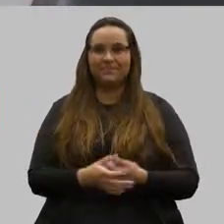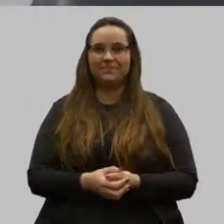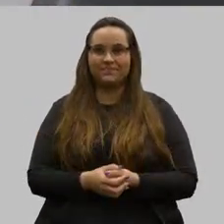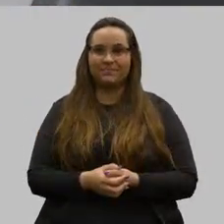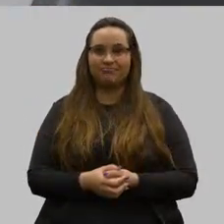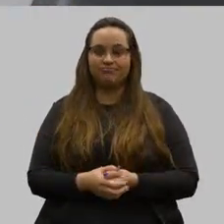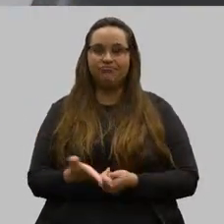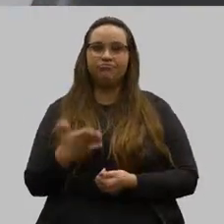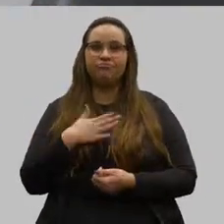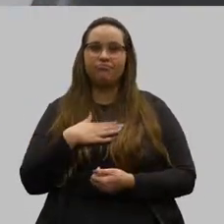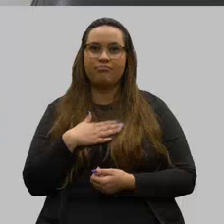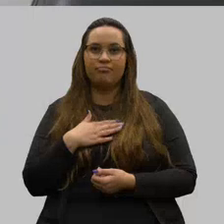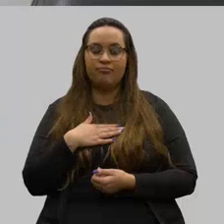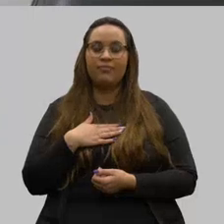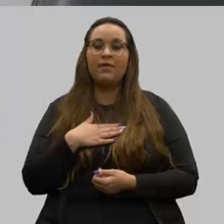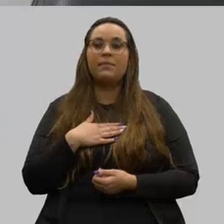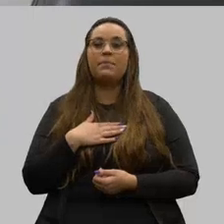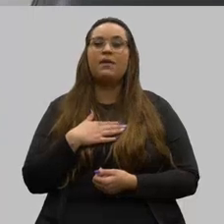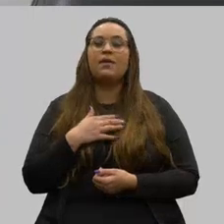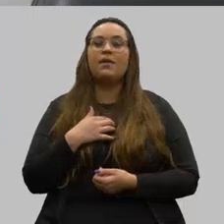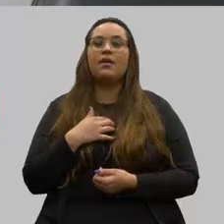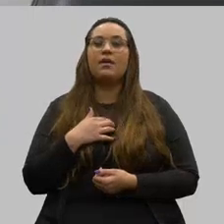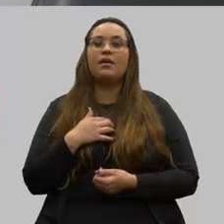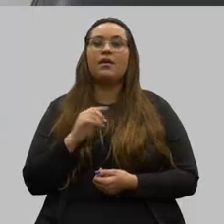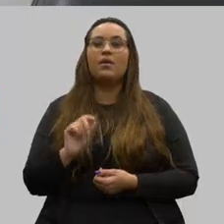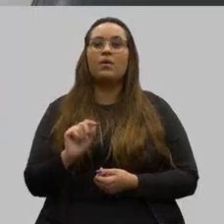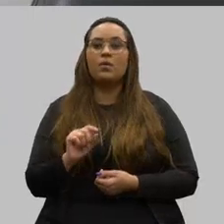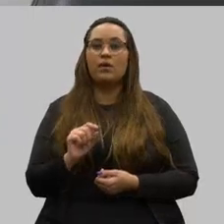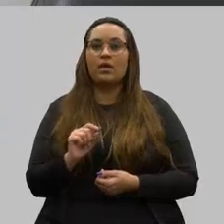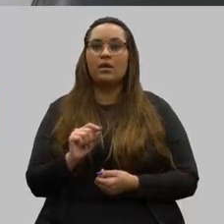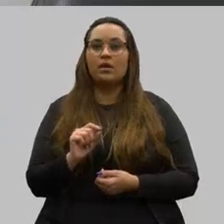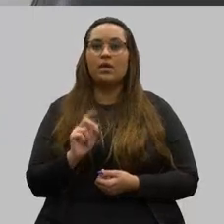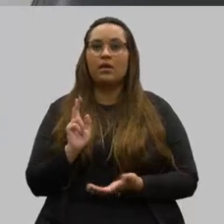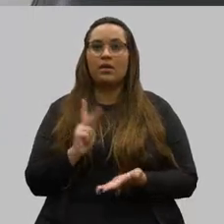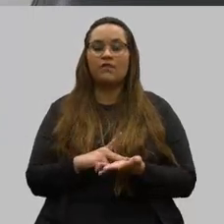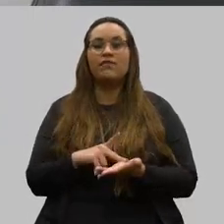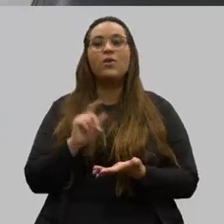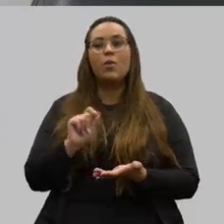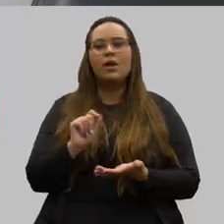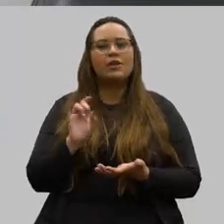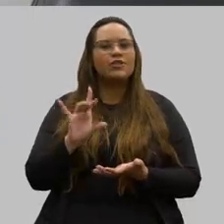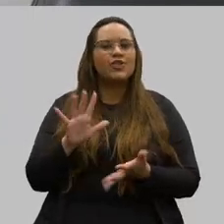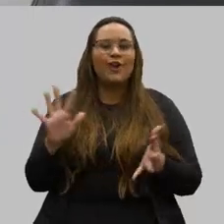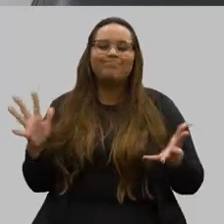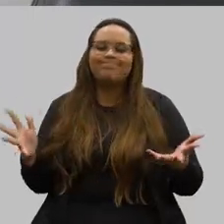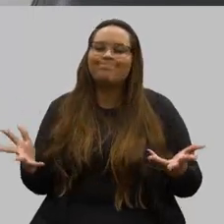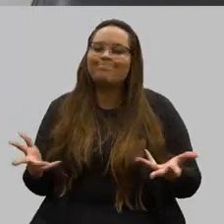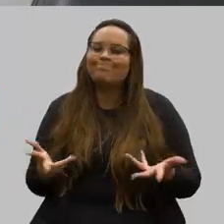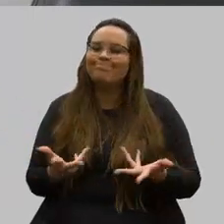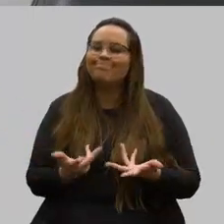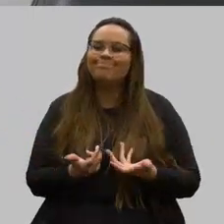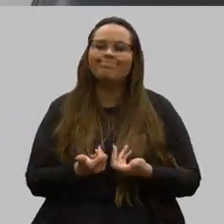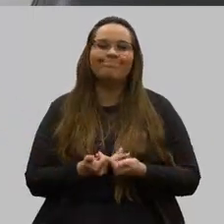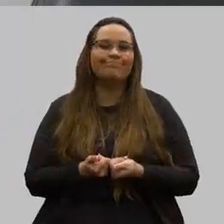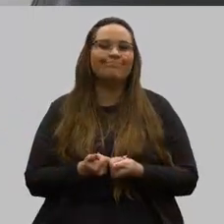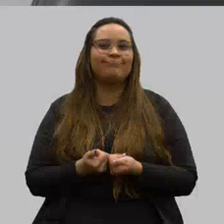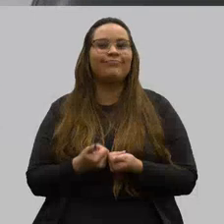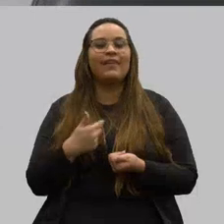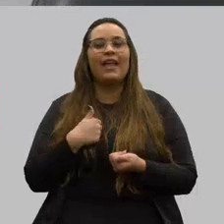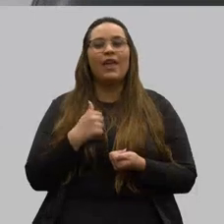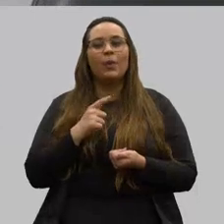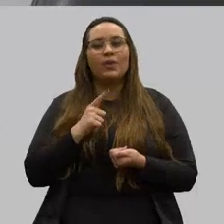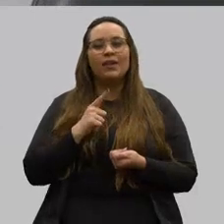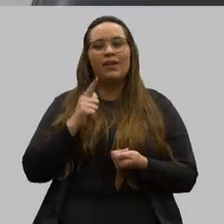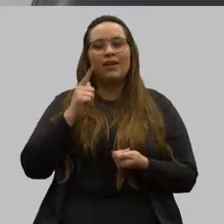minha ponderação minha consideração é no intuito aqui realmente de elogiar eu temho tido proximidade a gente tem